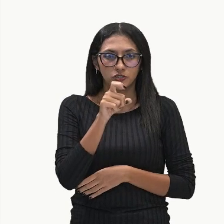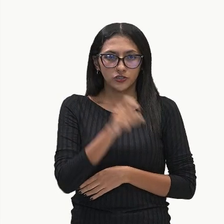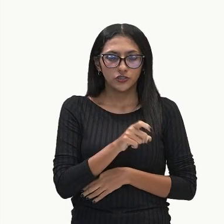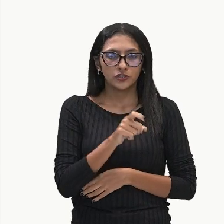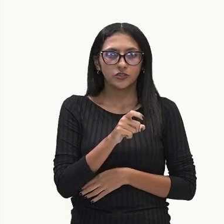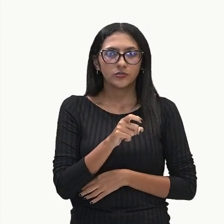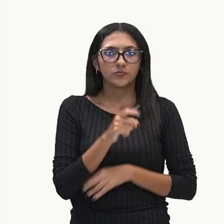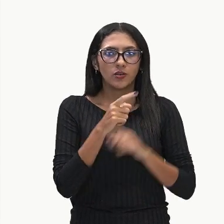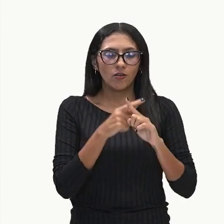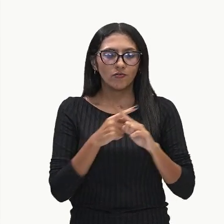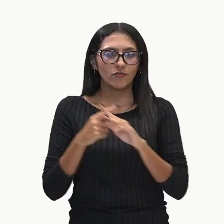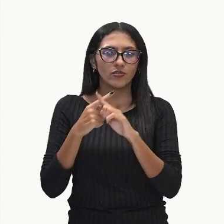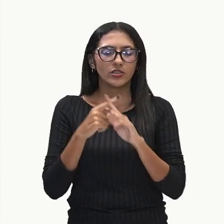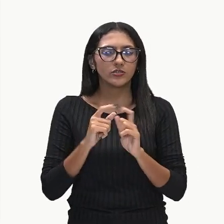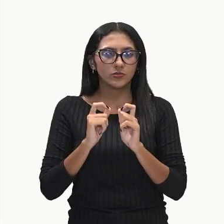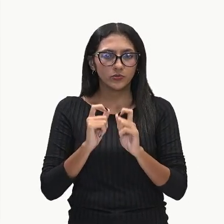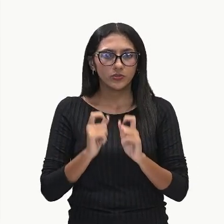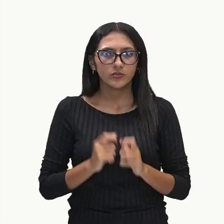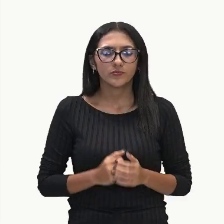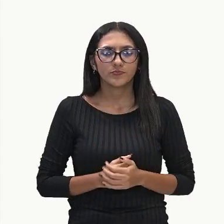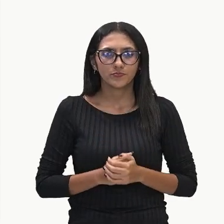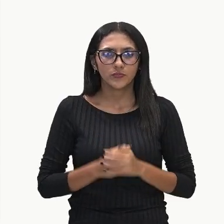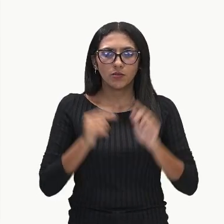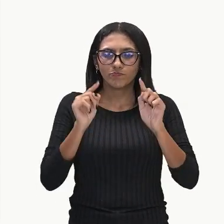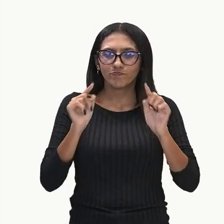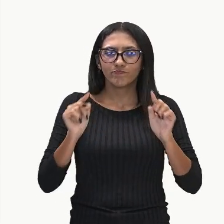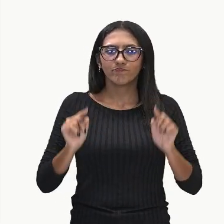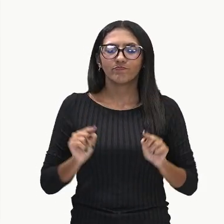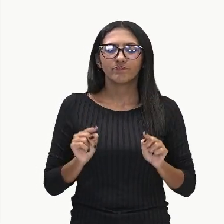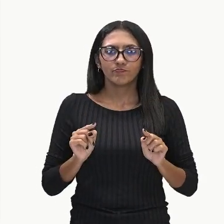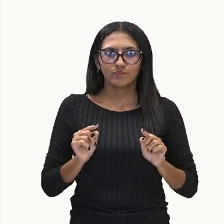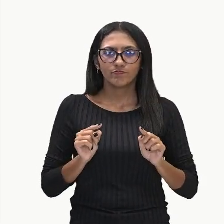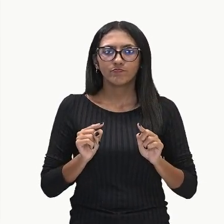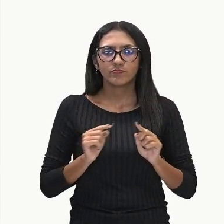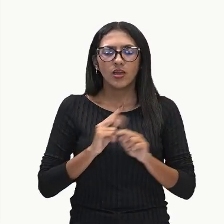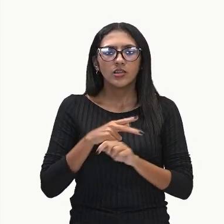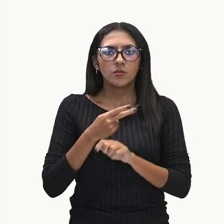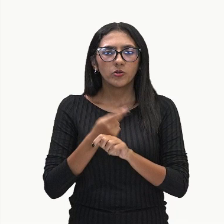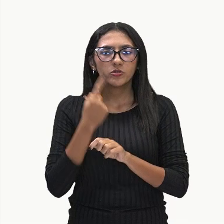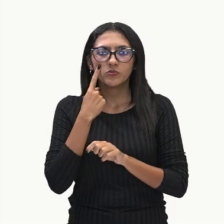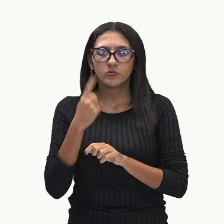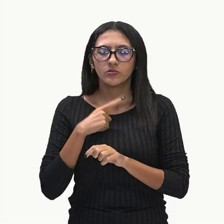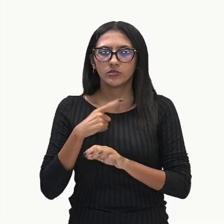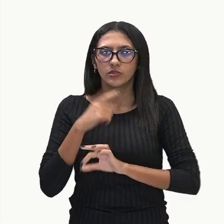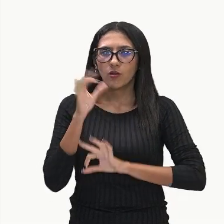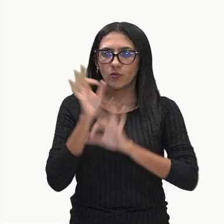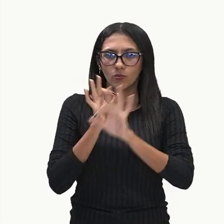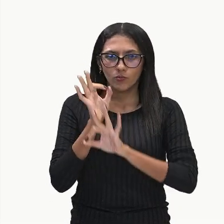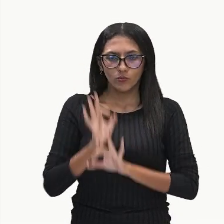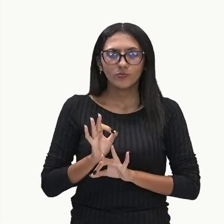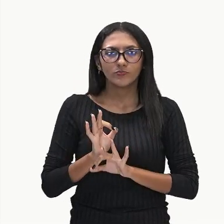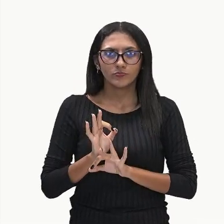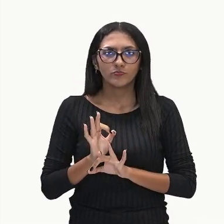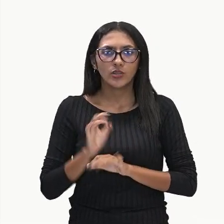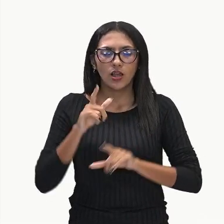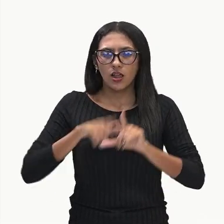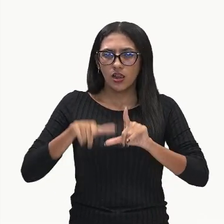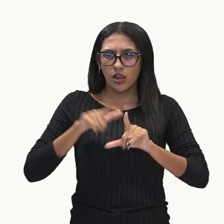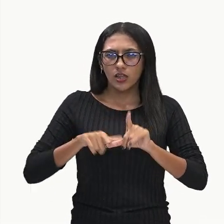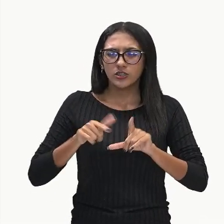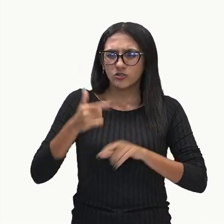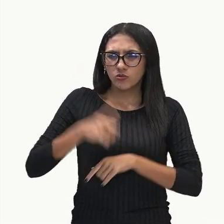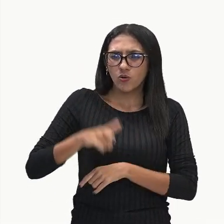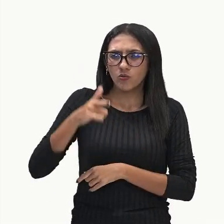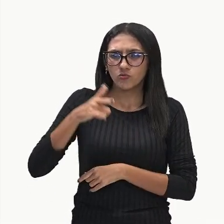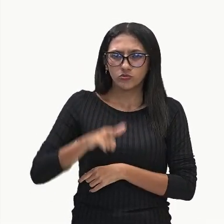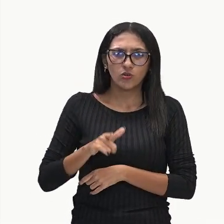multiplicado por quem? Por quem resta depois que você o tira de lá. O fator comum não é x, então retire